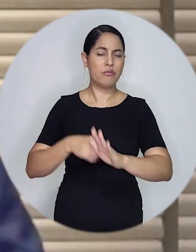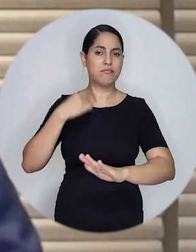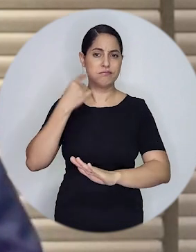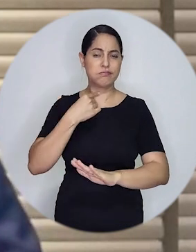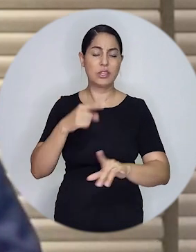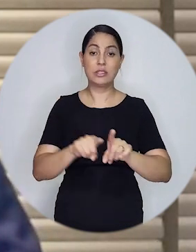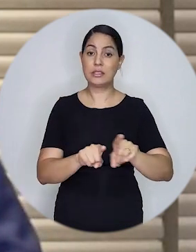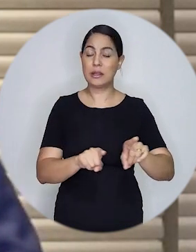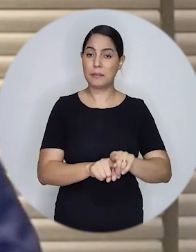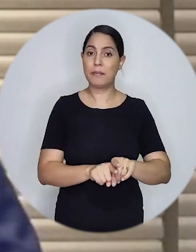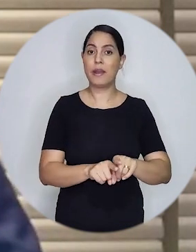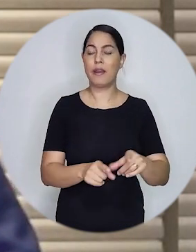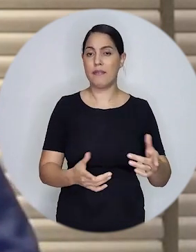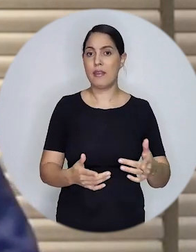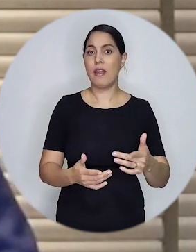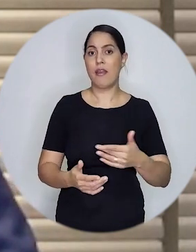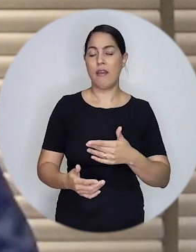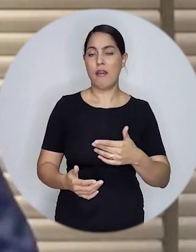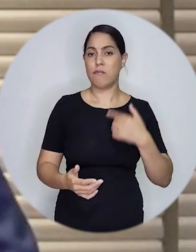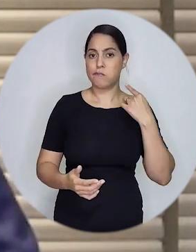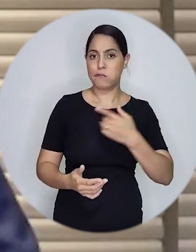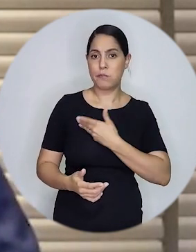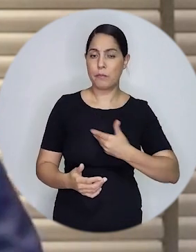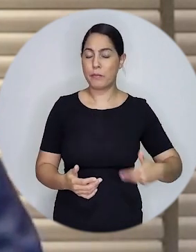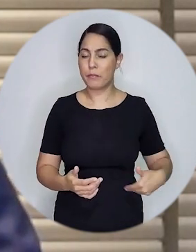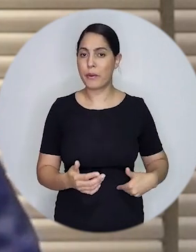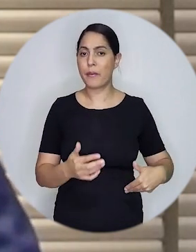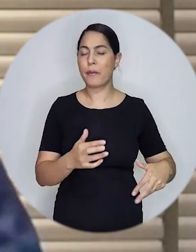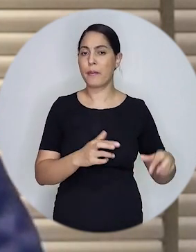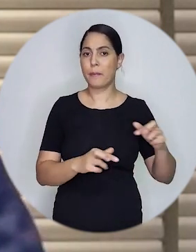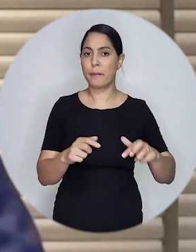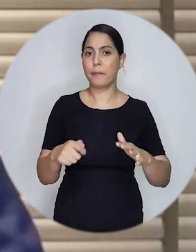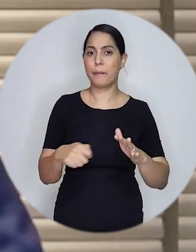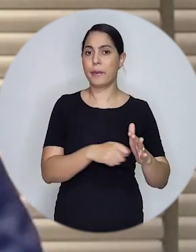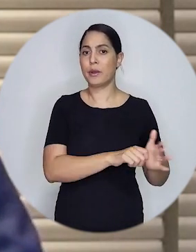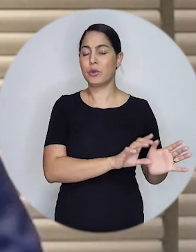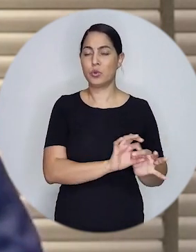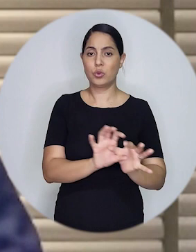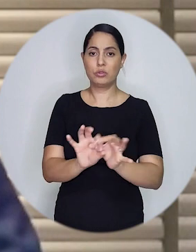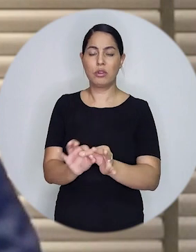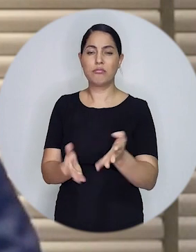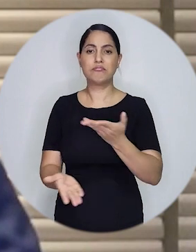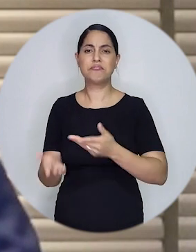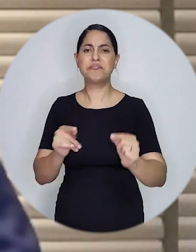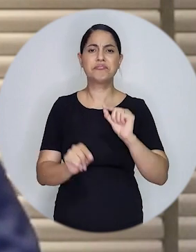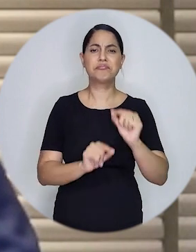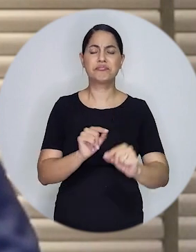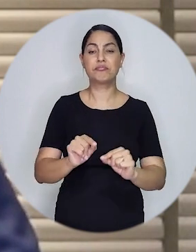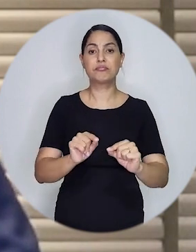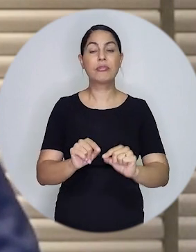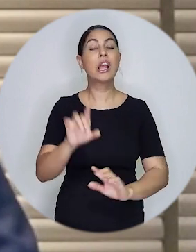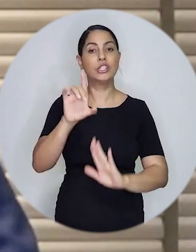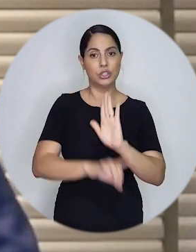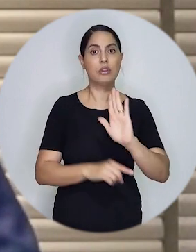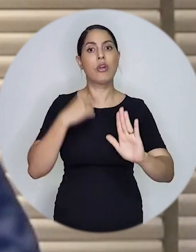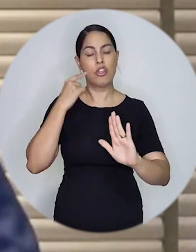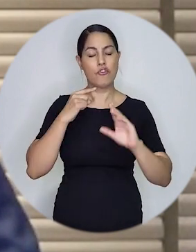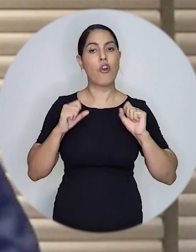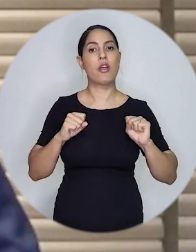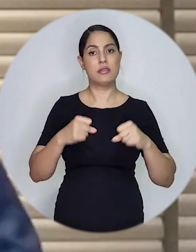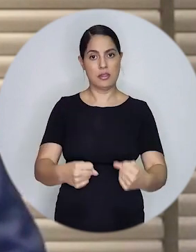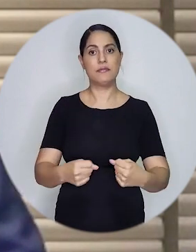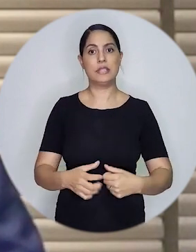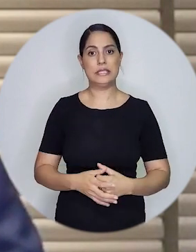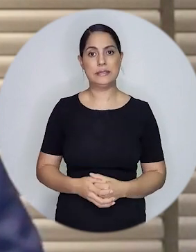da Comissão Nacional de Prerrogativas, junto com a Procuradoria Nacional, sobre os provimentos existentes referente à